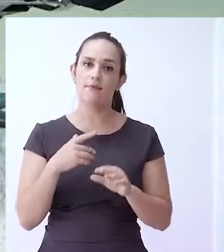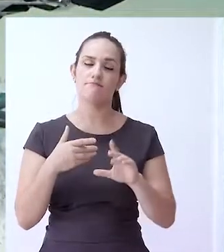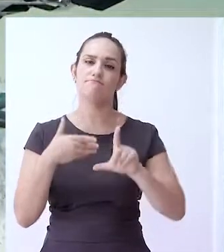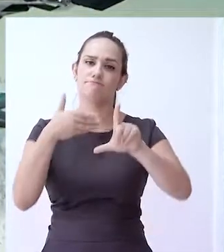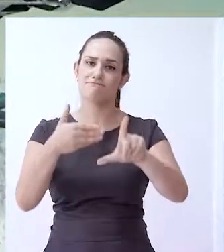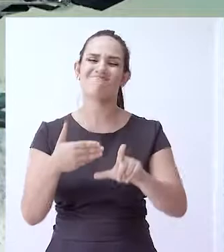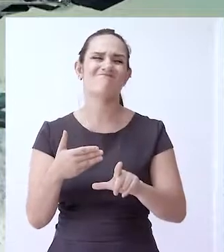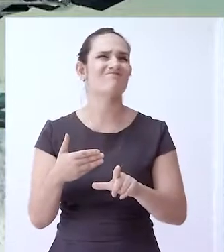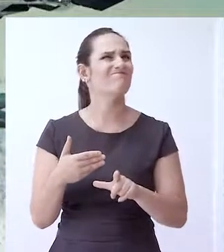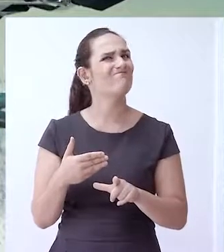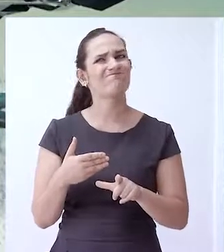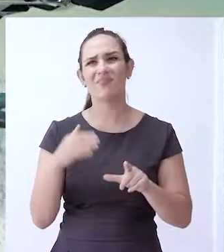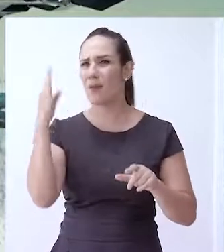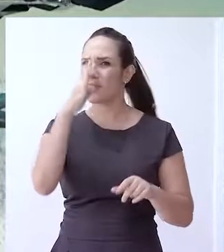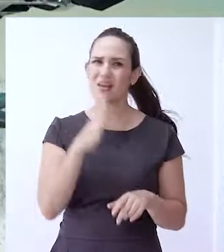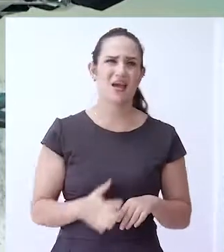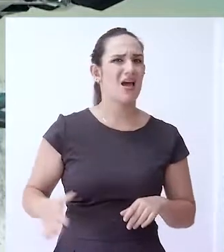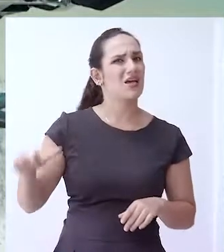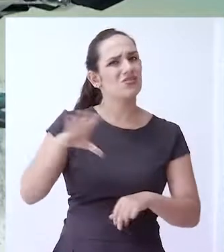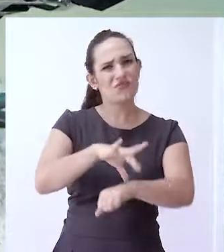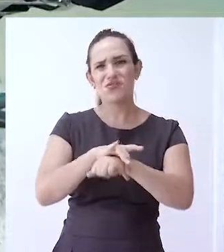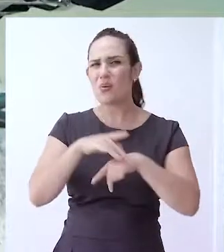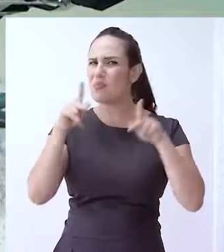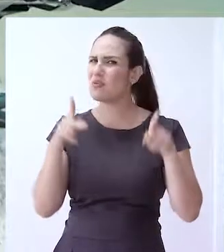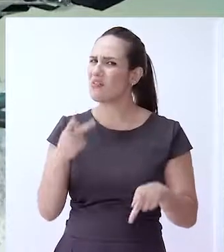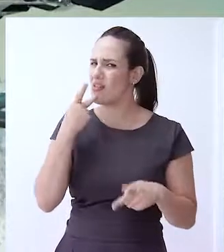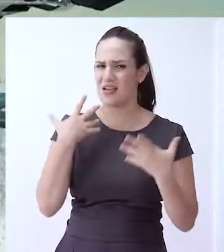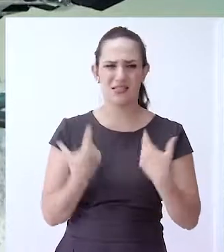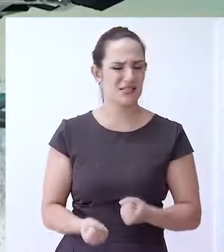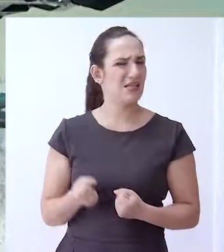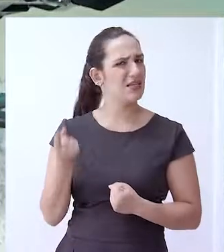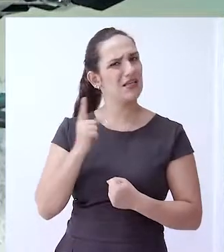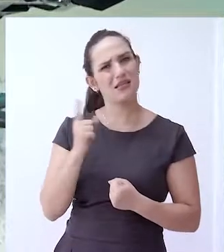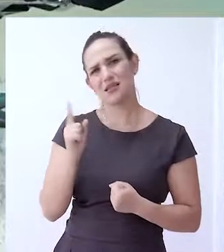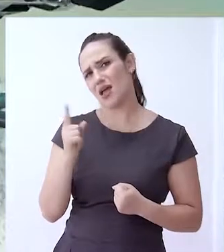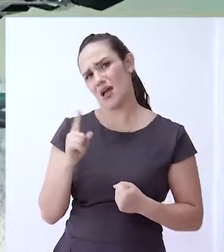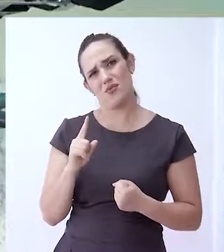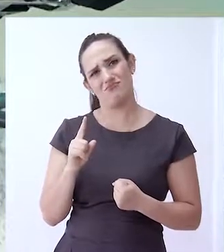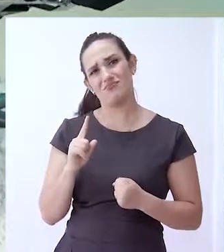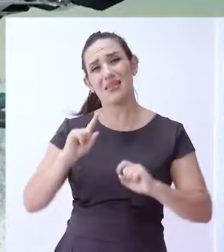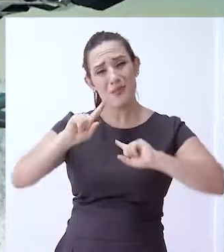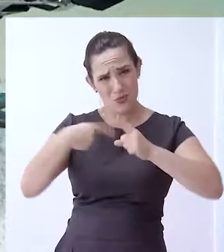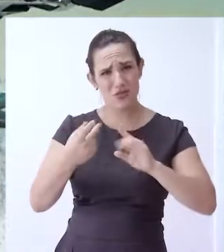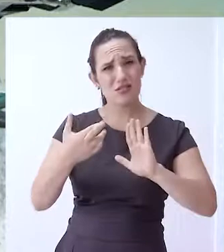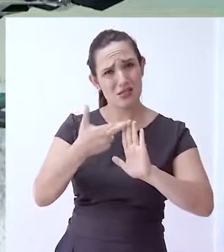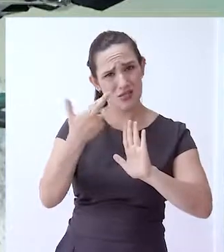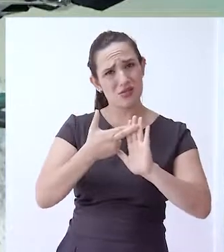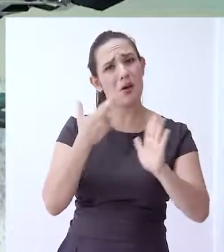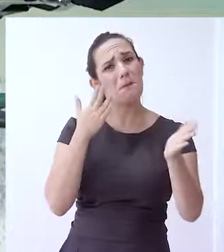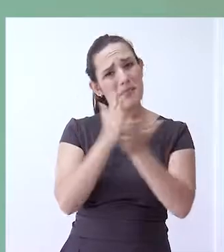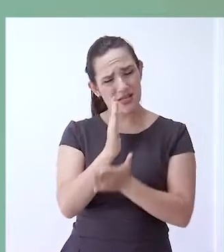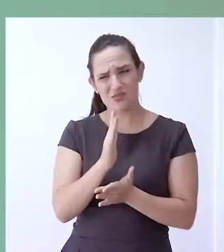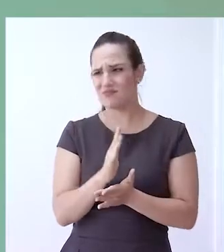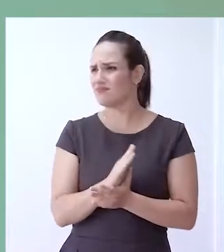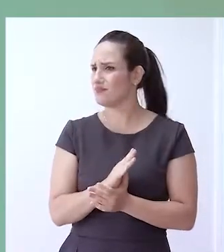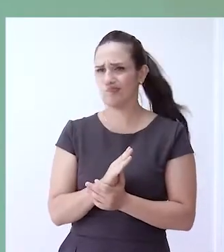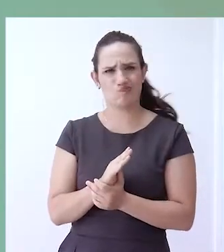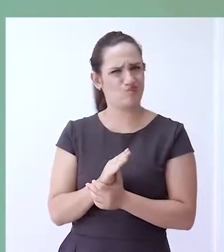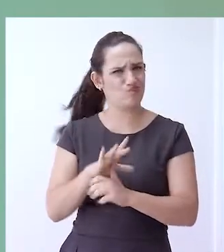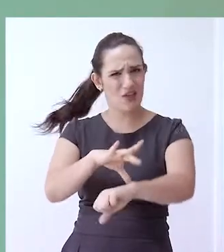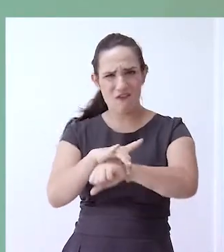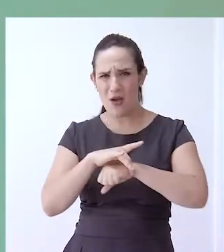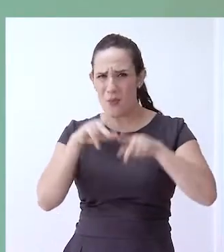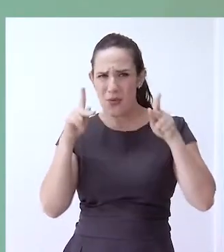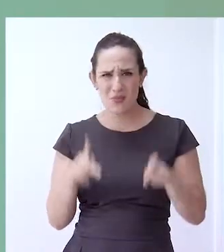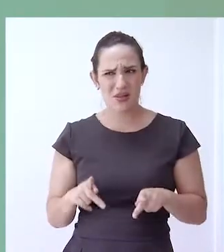situação, inclusive após a aprovação da resolução que permite essa situação, a Defensoria